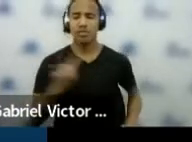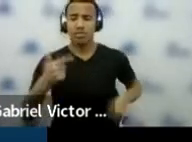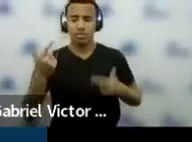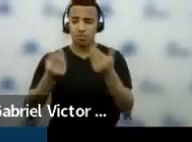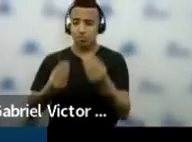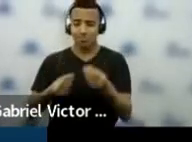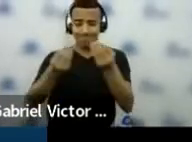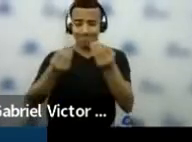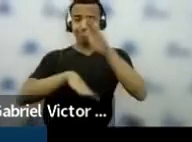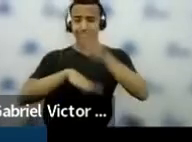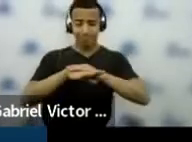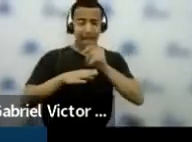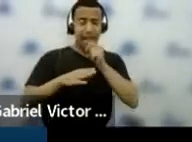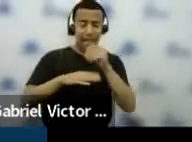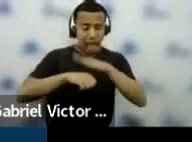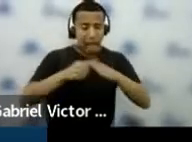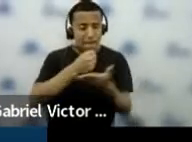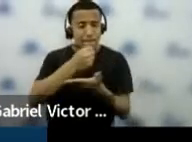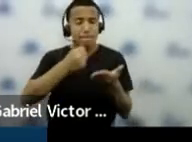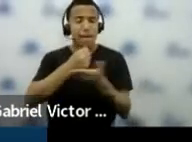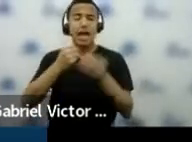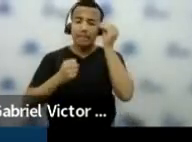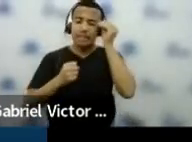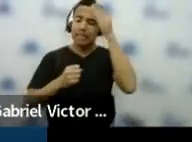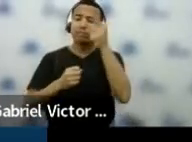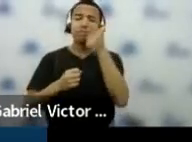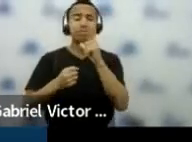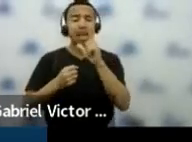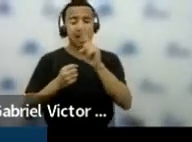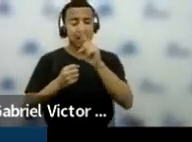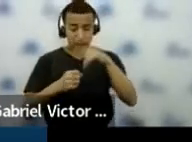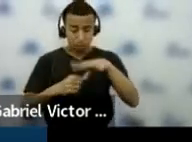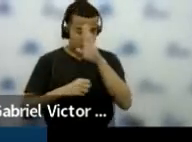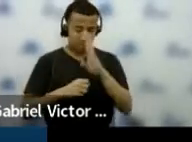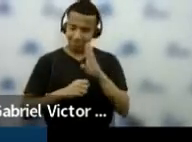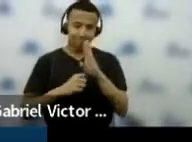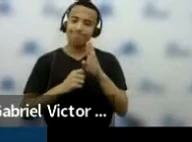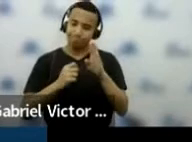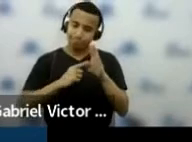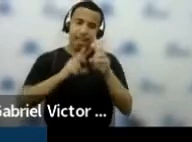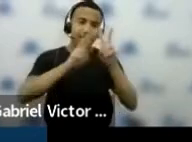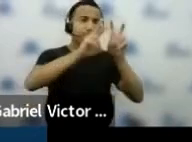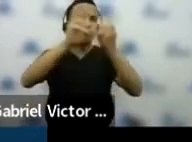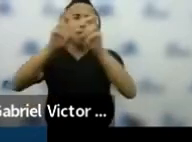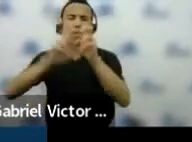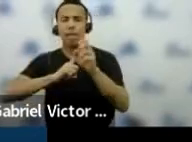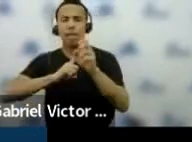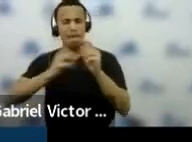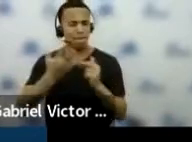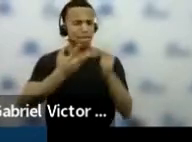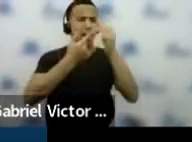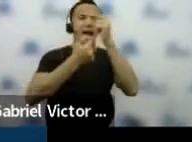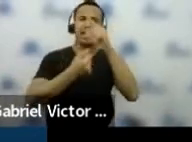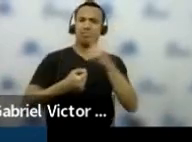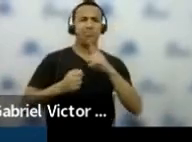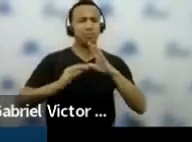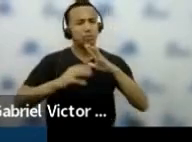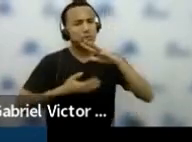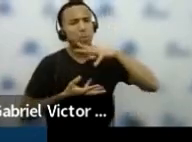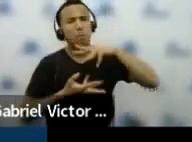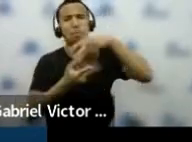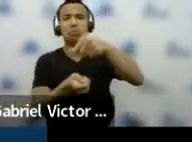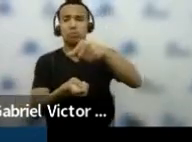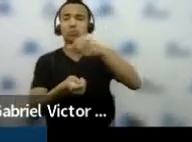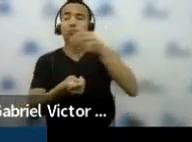uma base de conhecimento robusta para desenvolver. Não é só no Brasil, a gente busca temas que não têm base de conhecimento e competência no mundo. A gente